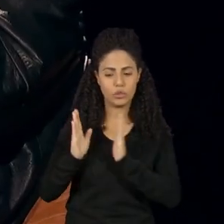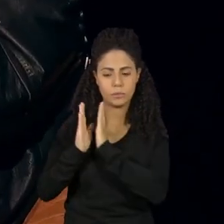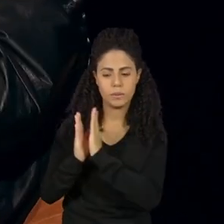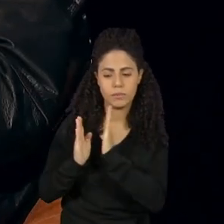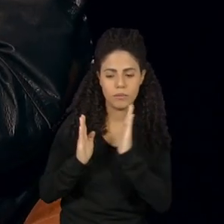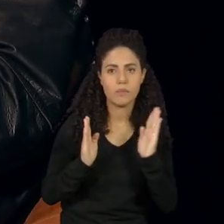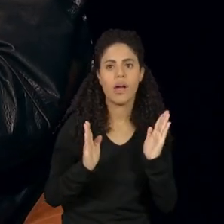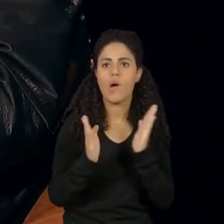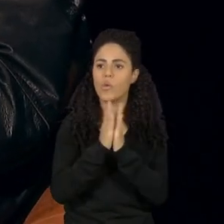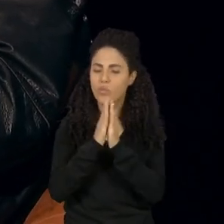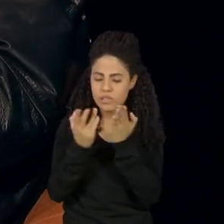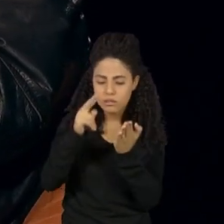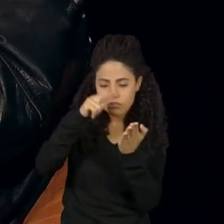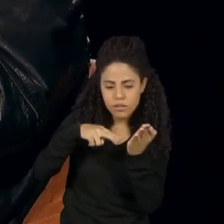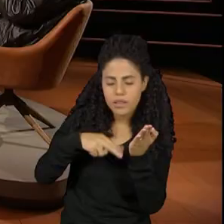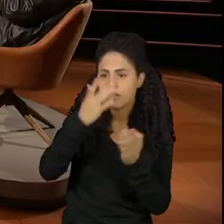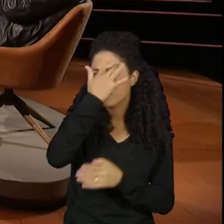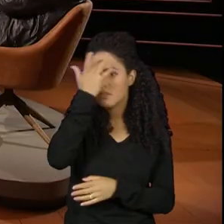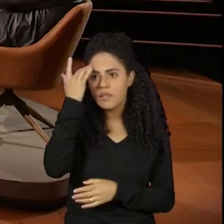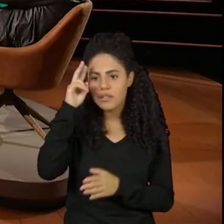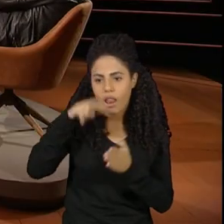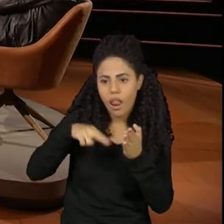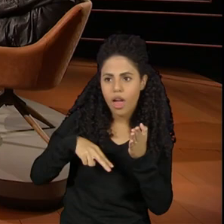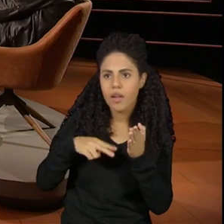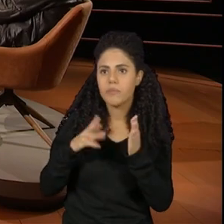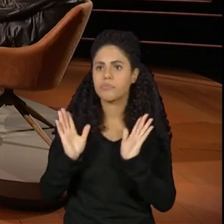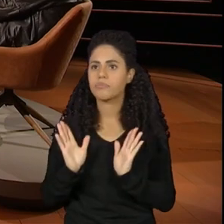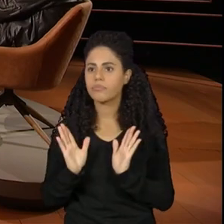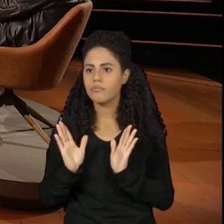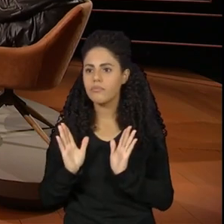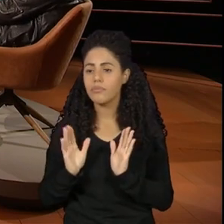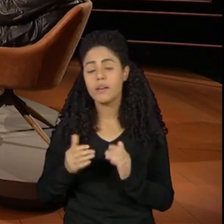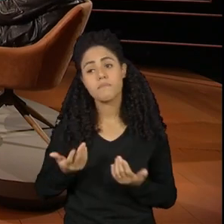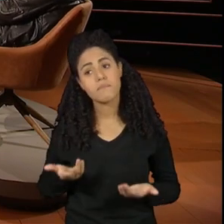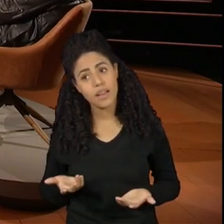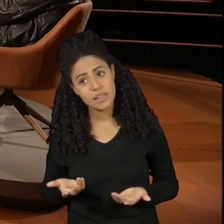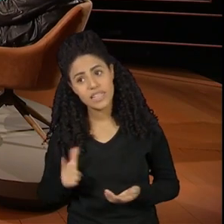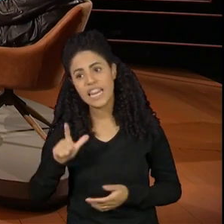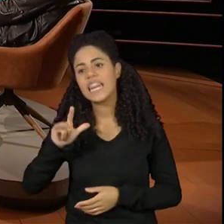estão lá para as pessoas lerem. Entendeu? Livraria, acho que não tem problema nenhum.